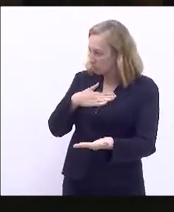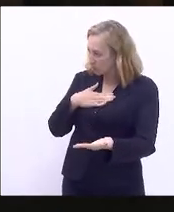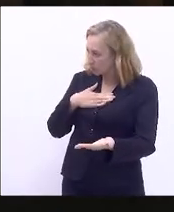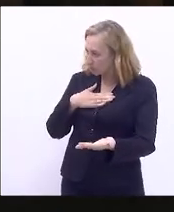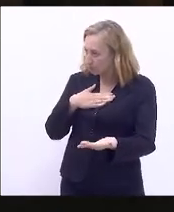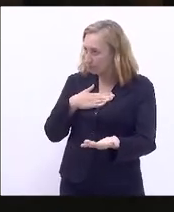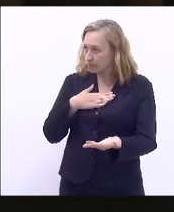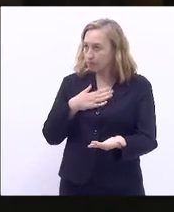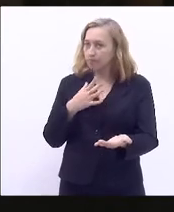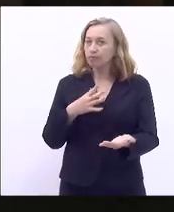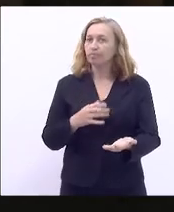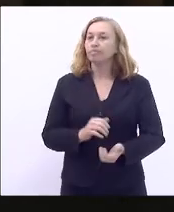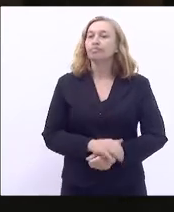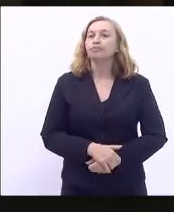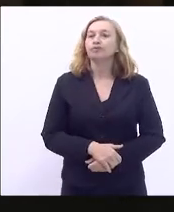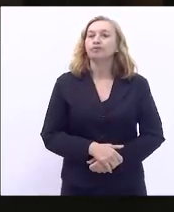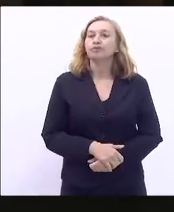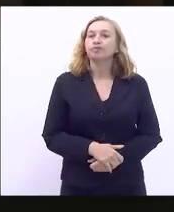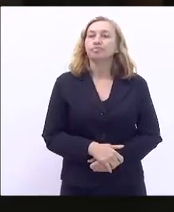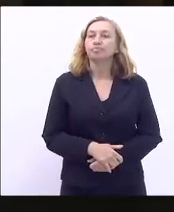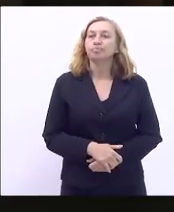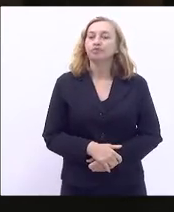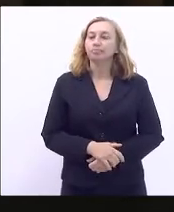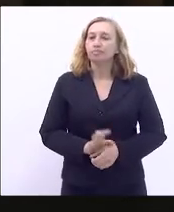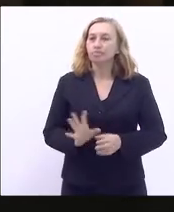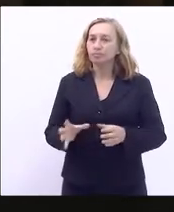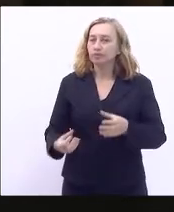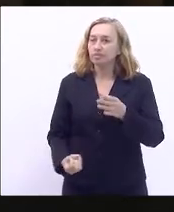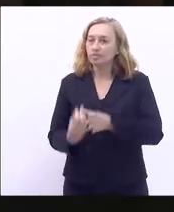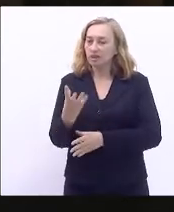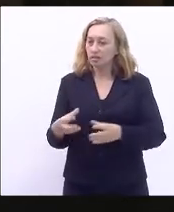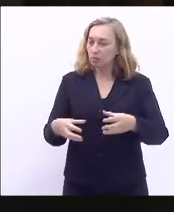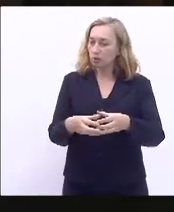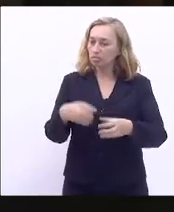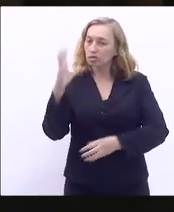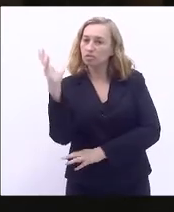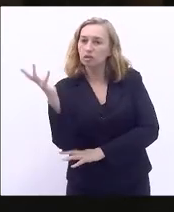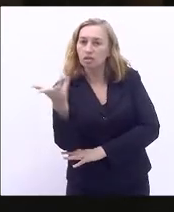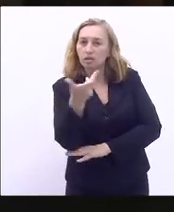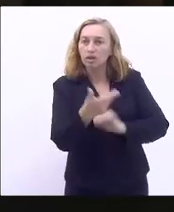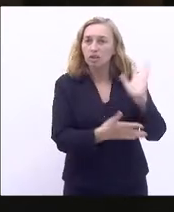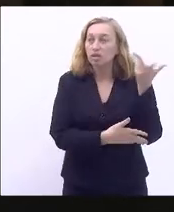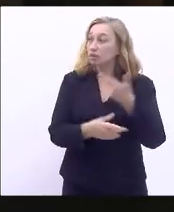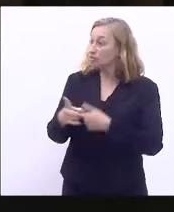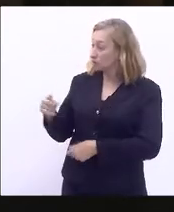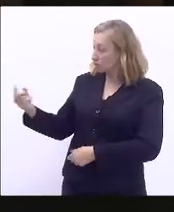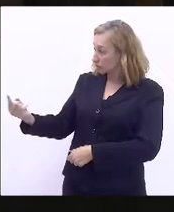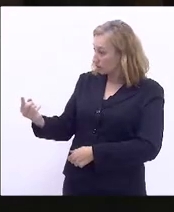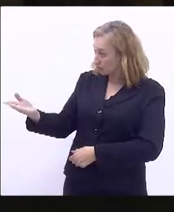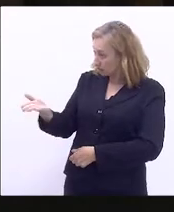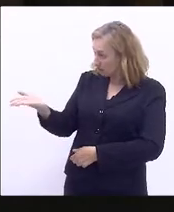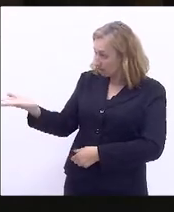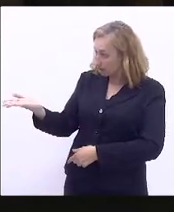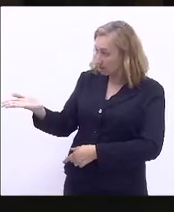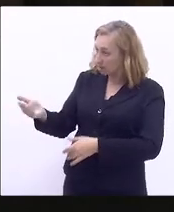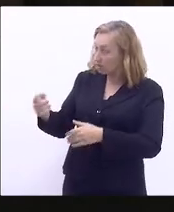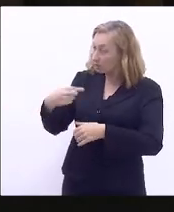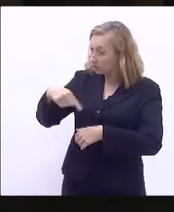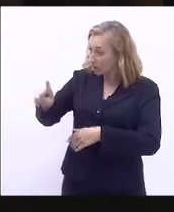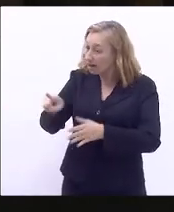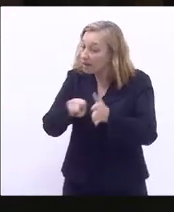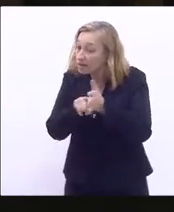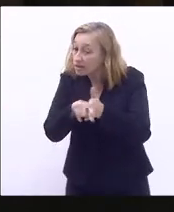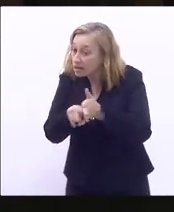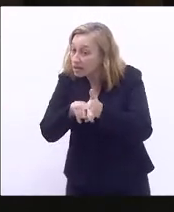Vamos formar a comissão de meio ambiente. Vocês irão lá fiscalizar a